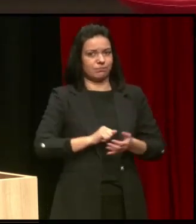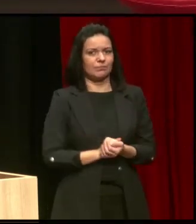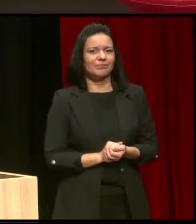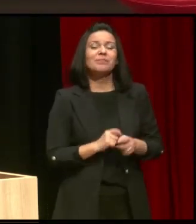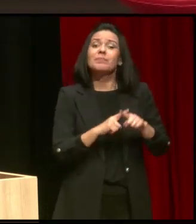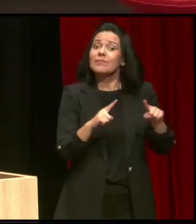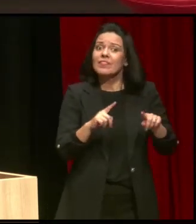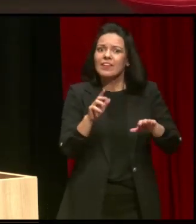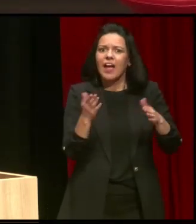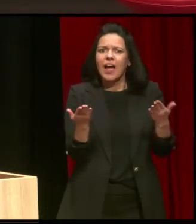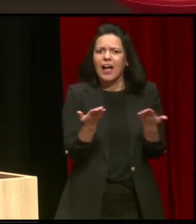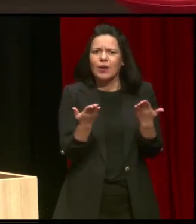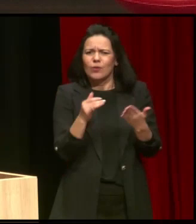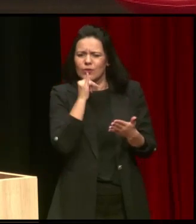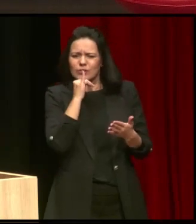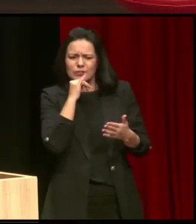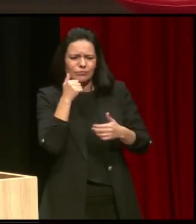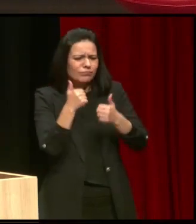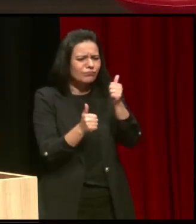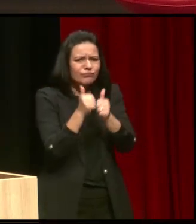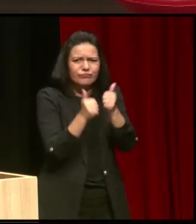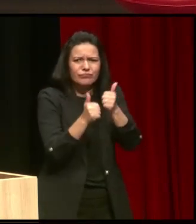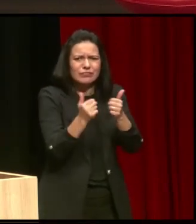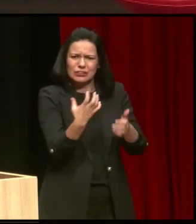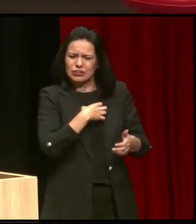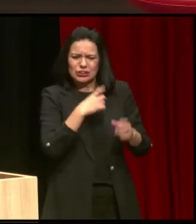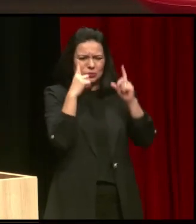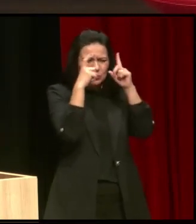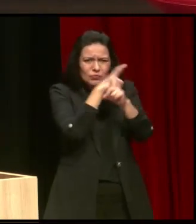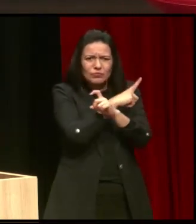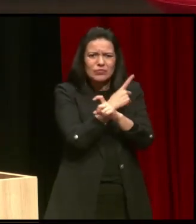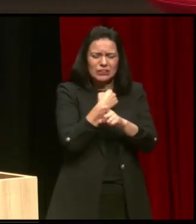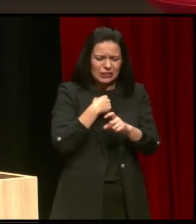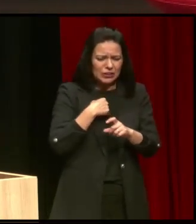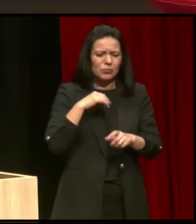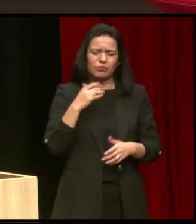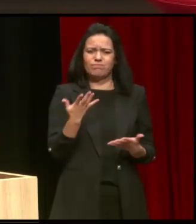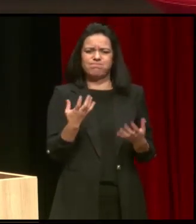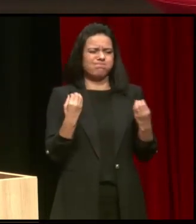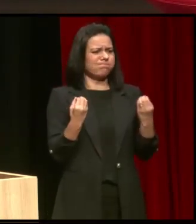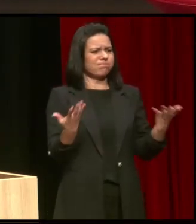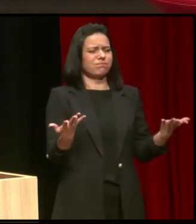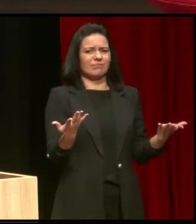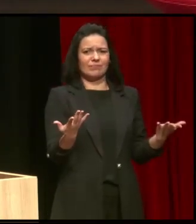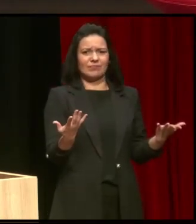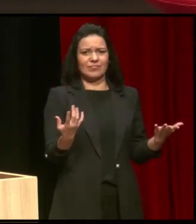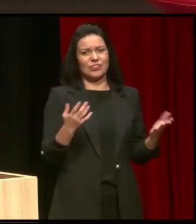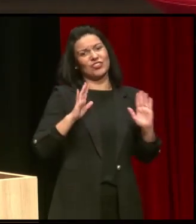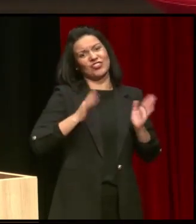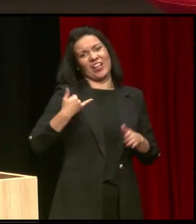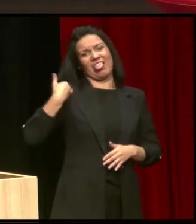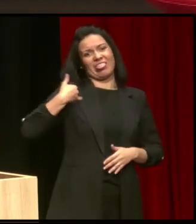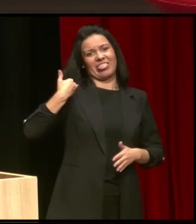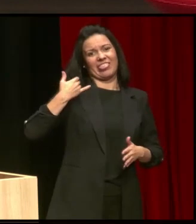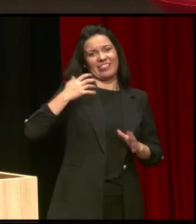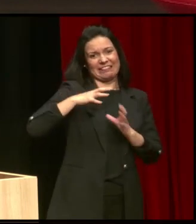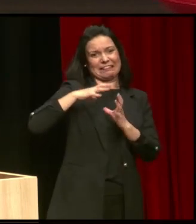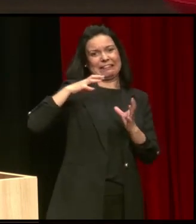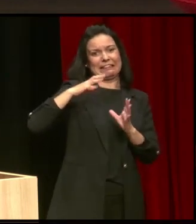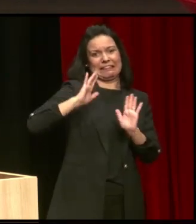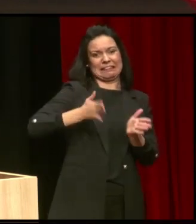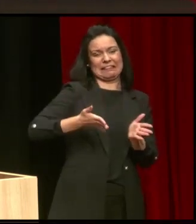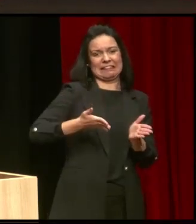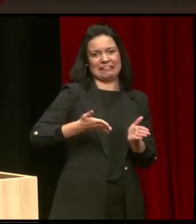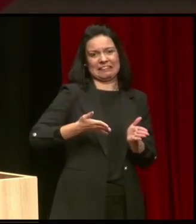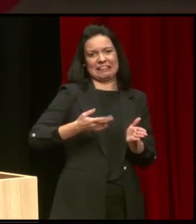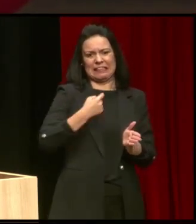quero ir para lá e não vai, rapaz. A perna não chega lá onde eu quero, rapaz, eu fico indignado, porque eu estou ficando mais velho. Então o meu corpo